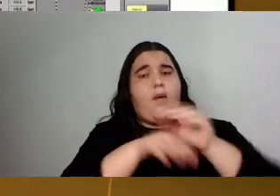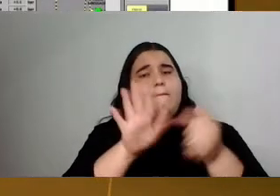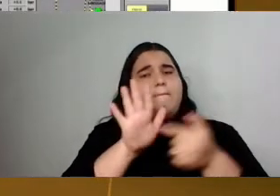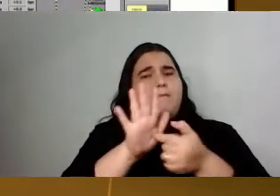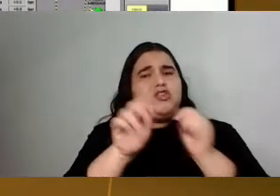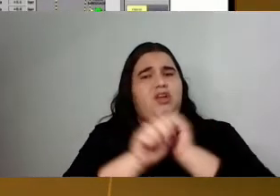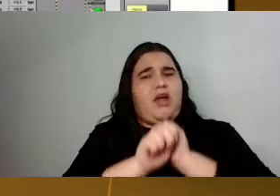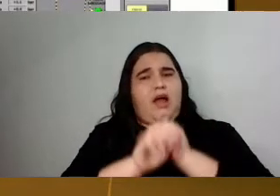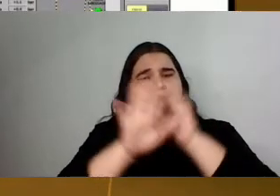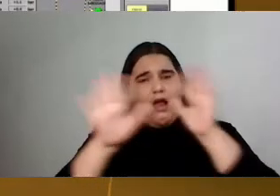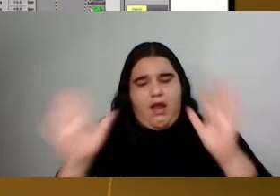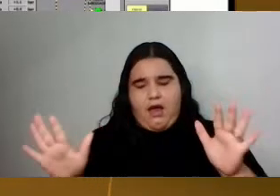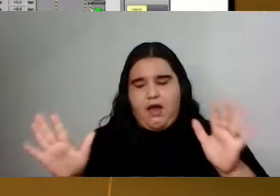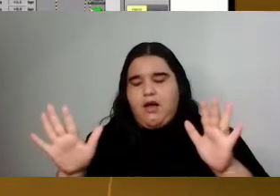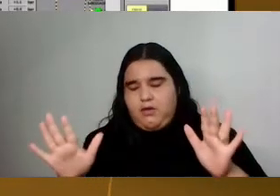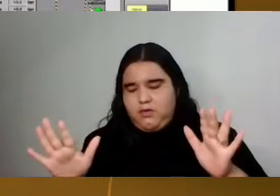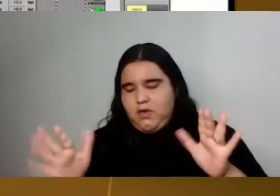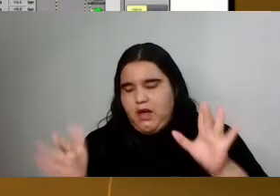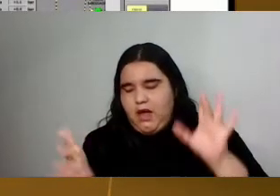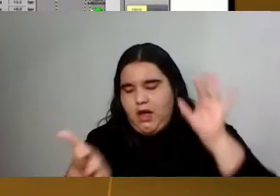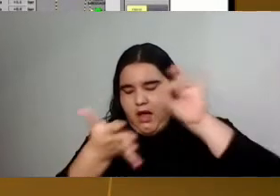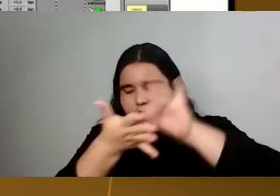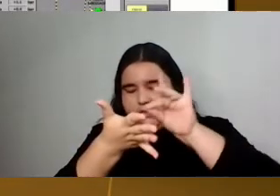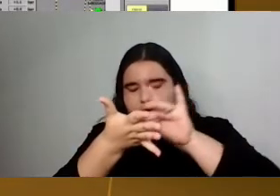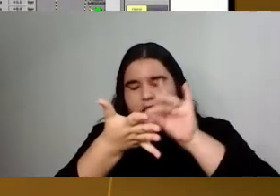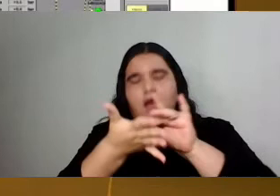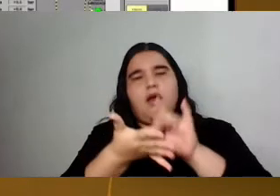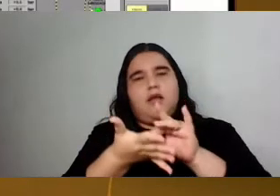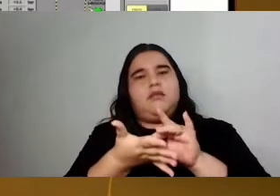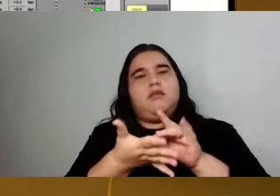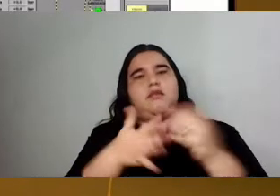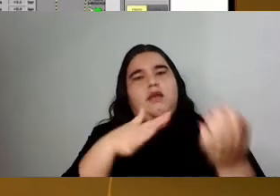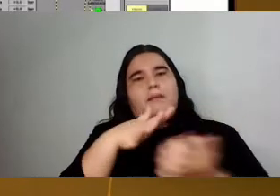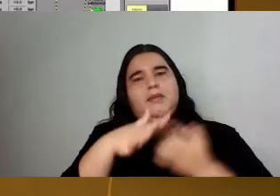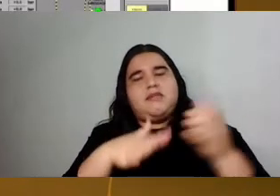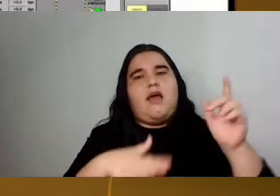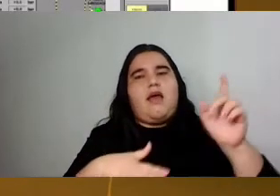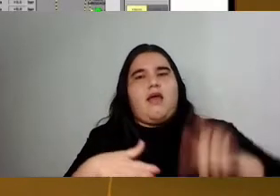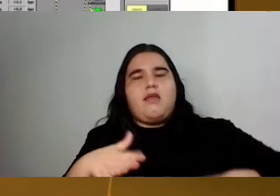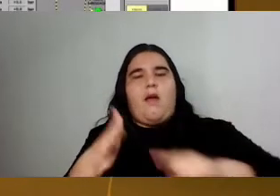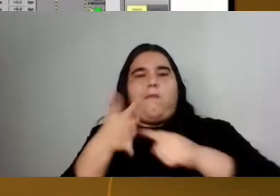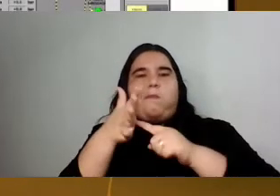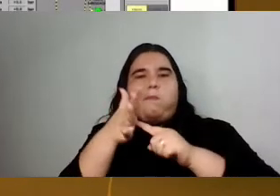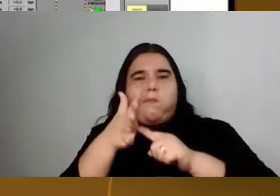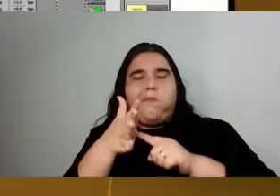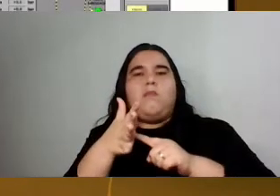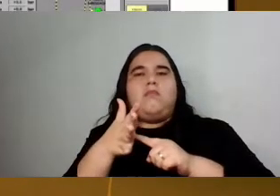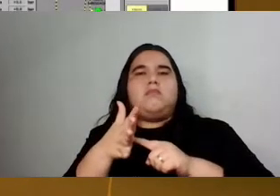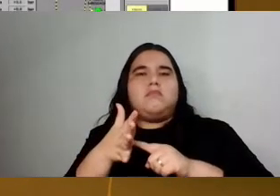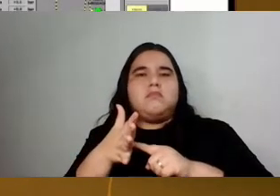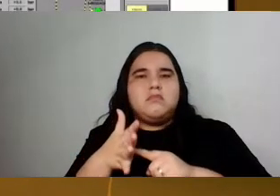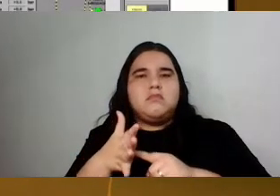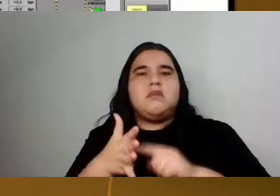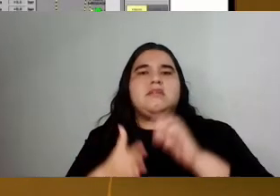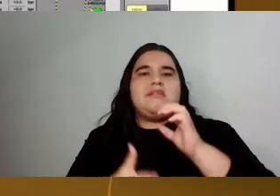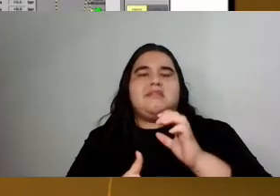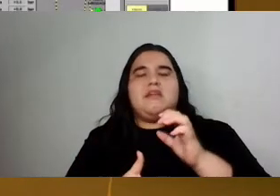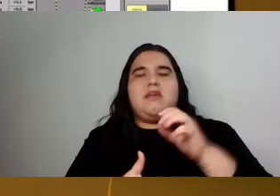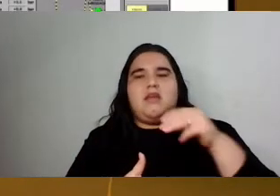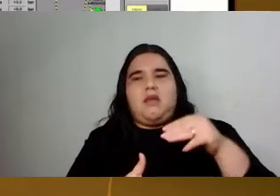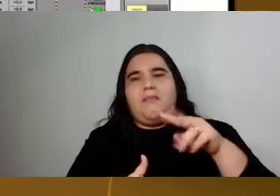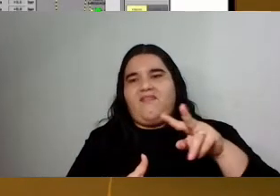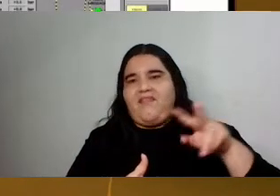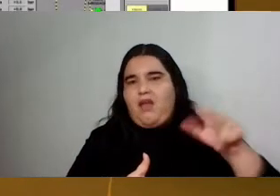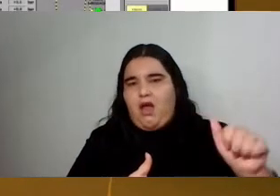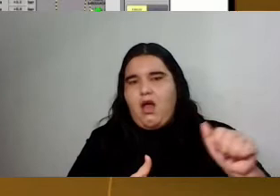essa nova realidade que a empresa tem vivido, que é um transformador de 230, 69, 100 MVA, um transformador com um pouco mais de 40